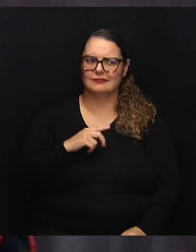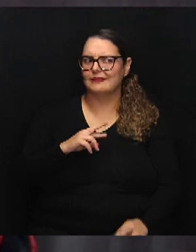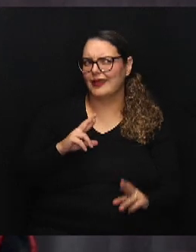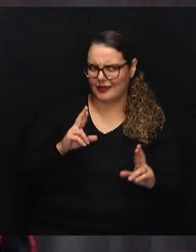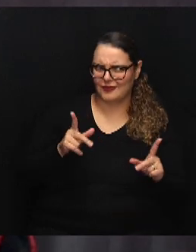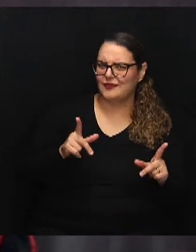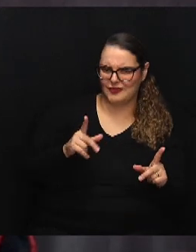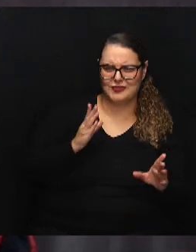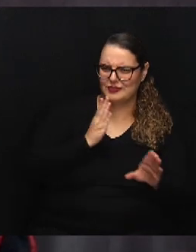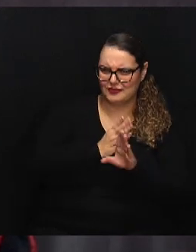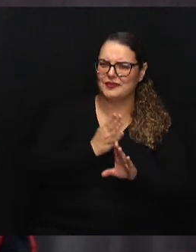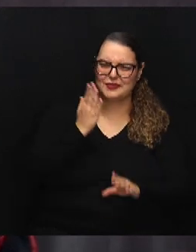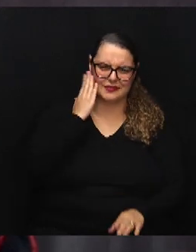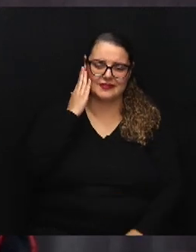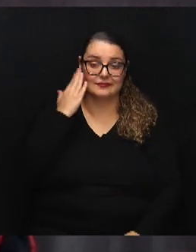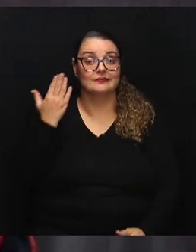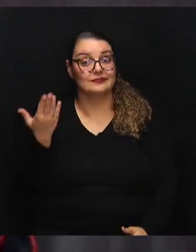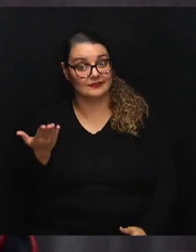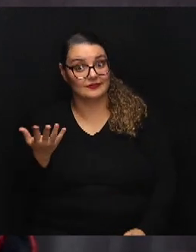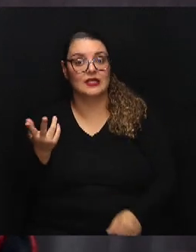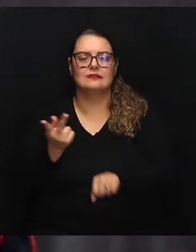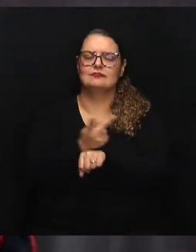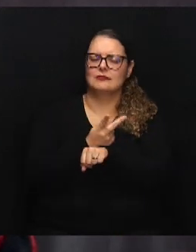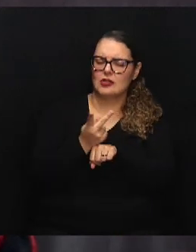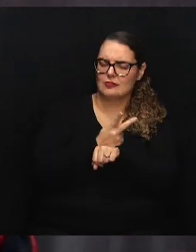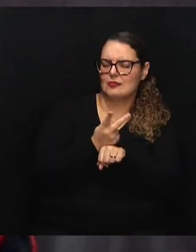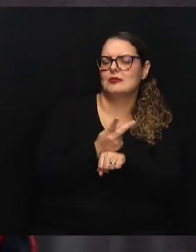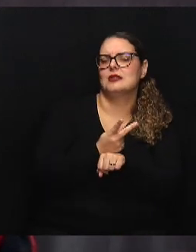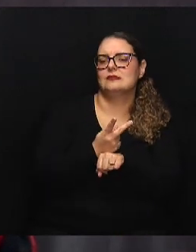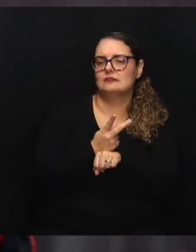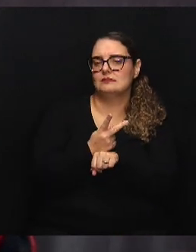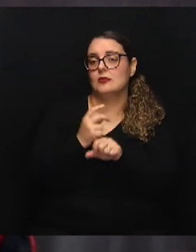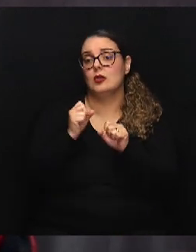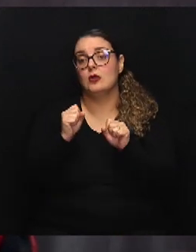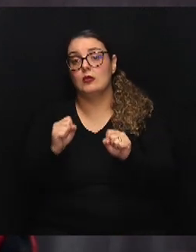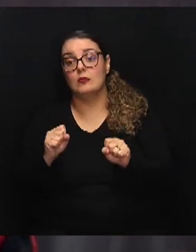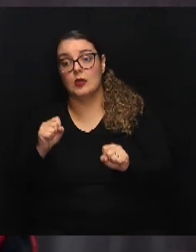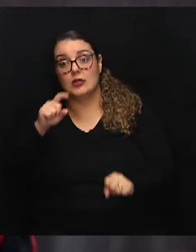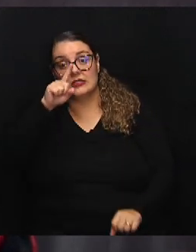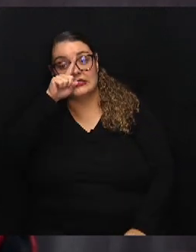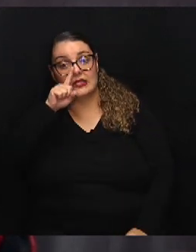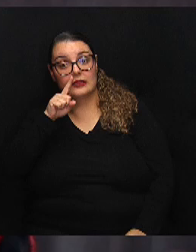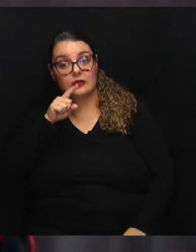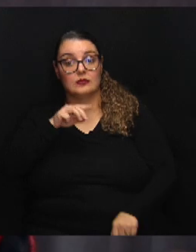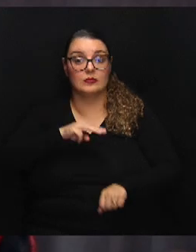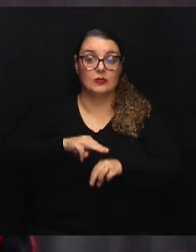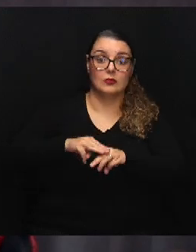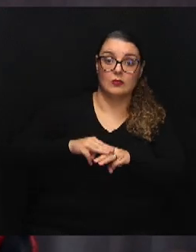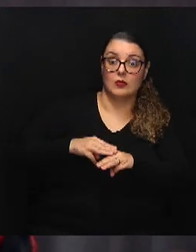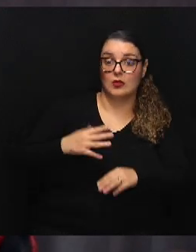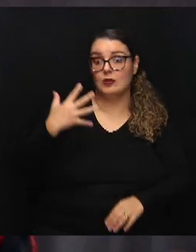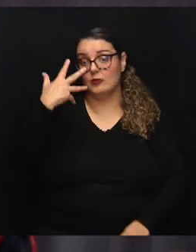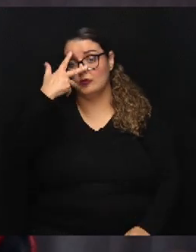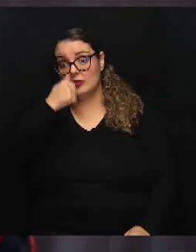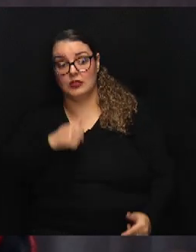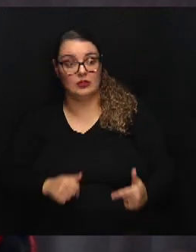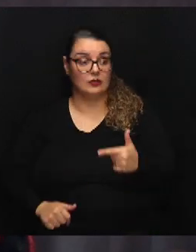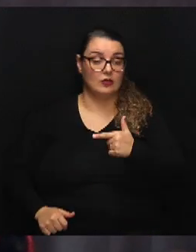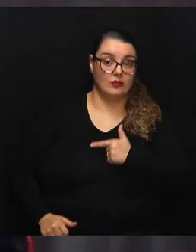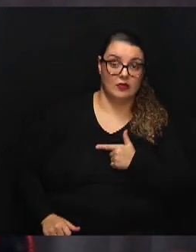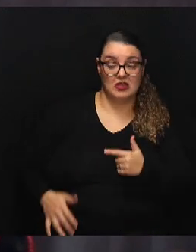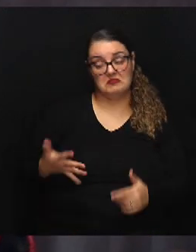sei. Apesar disso, procuro. Pode ser louro, morena, bonito, feia,